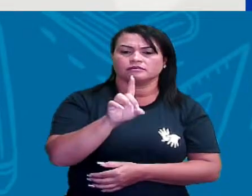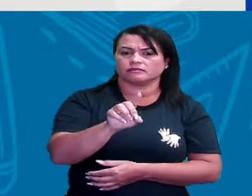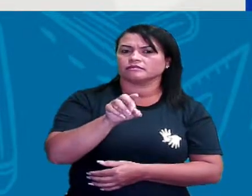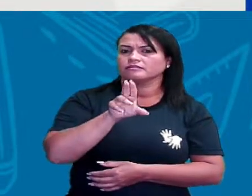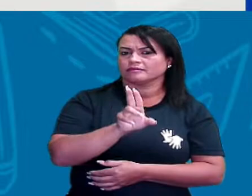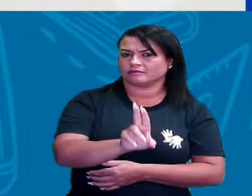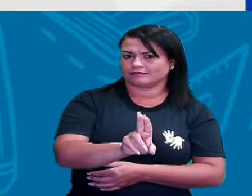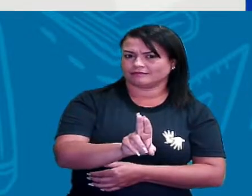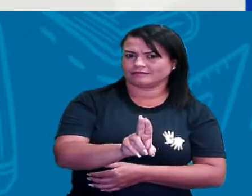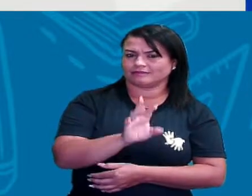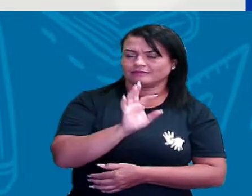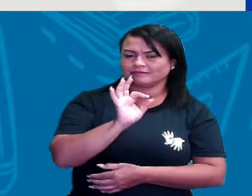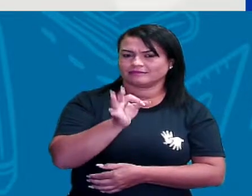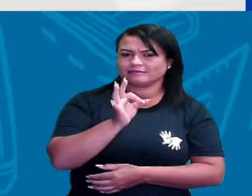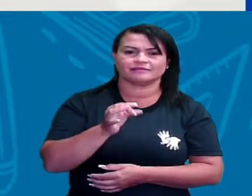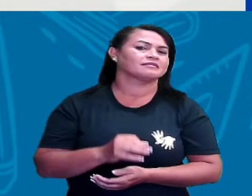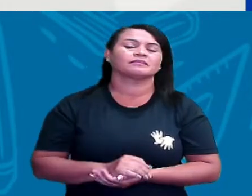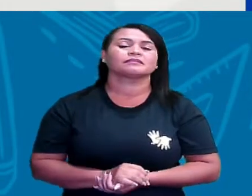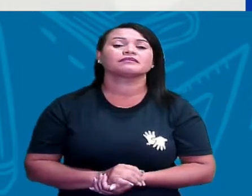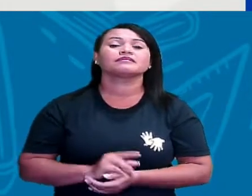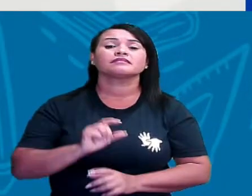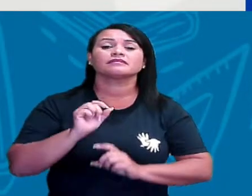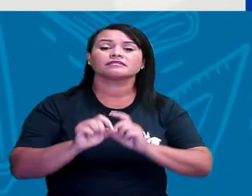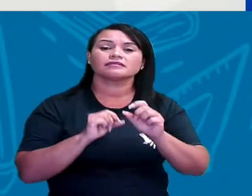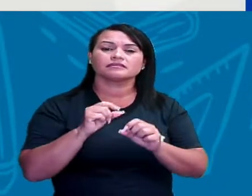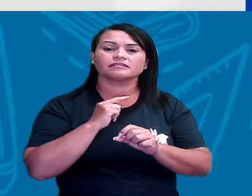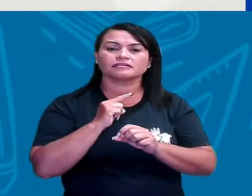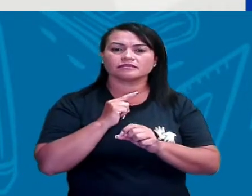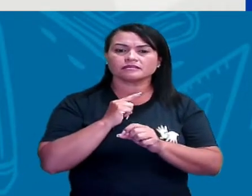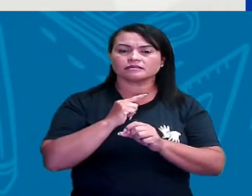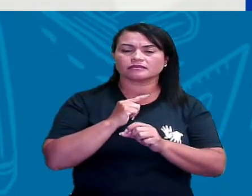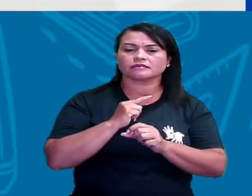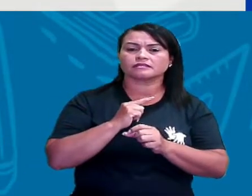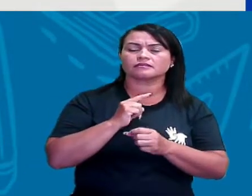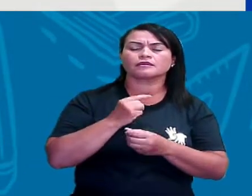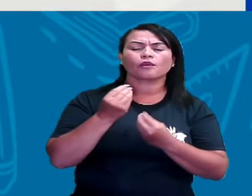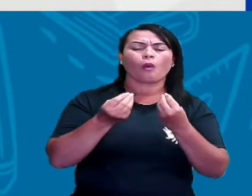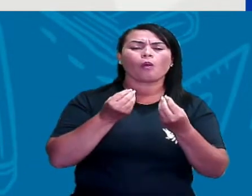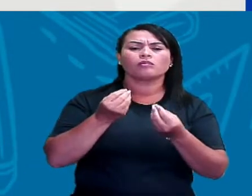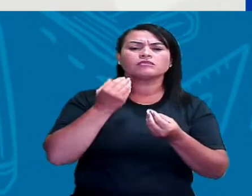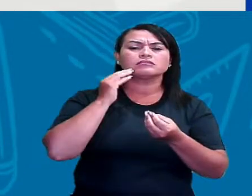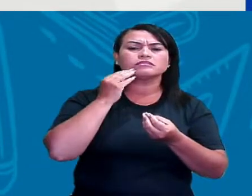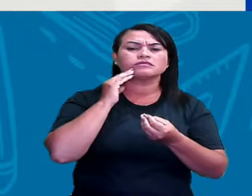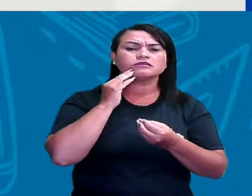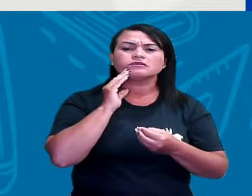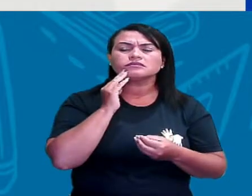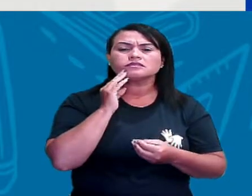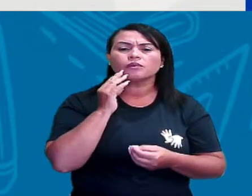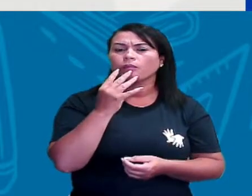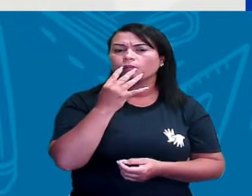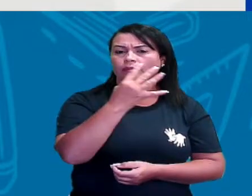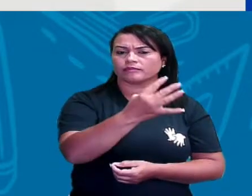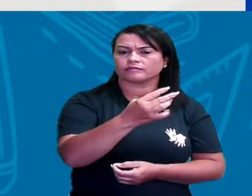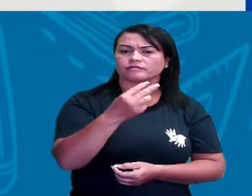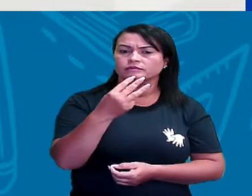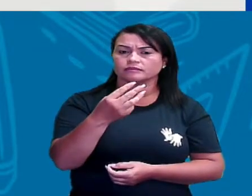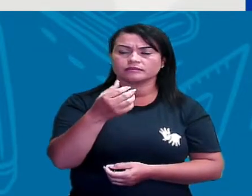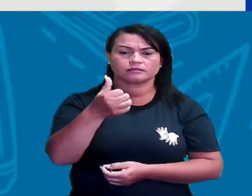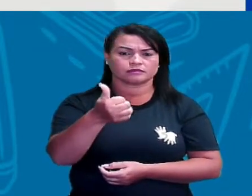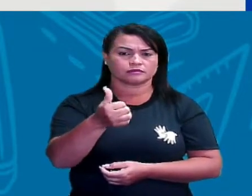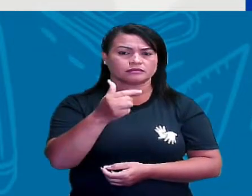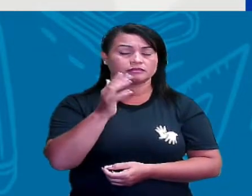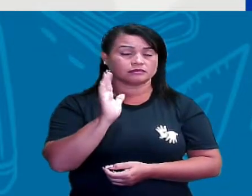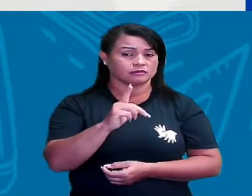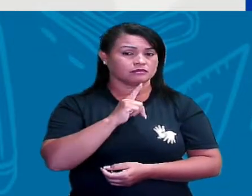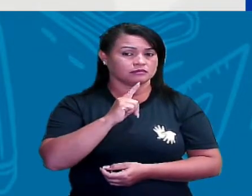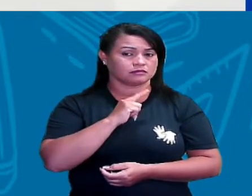e unidade, não é isso? Então, eu tenho o seguinte, ó. Ele será lido como 431. Já o número